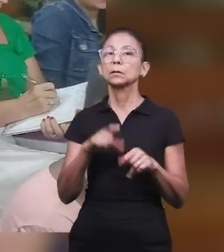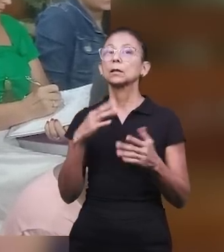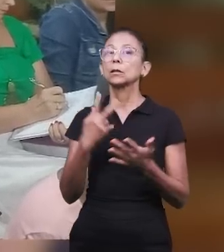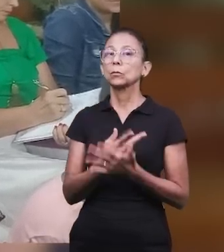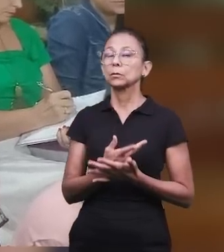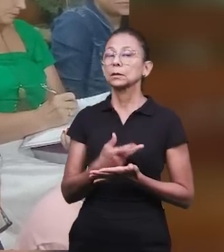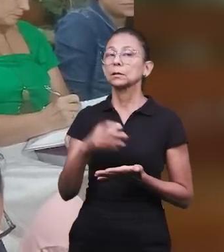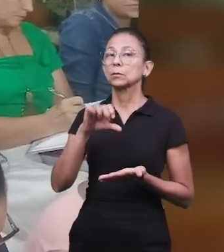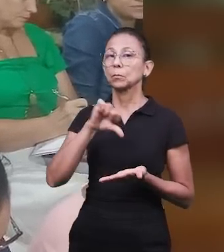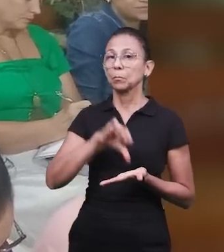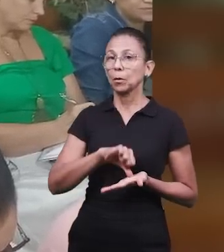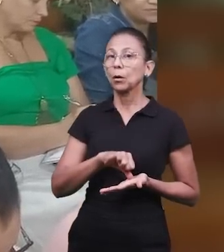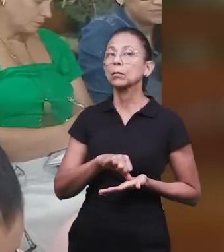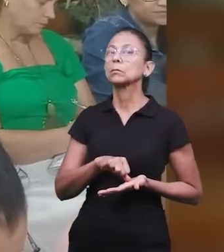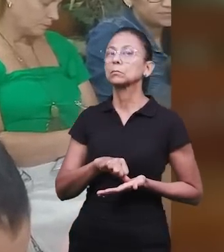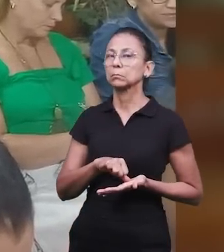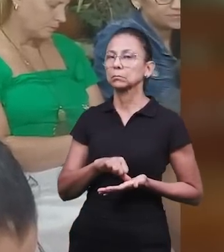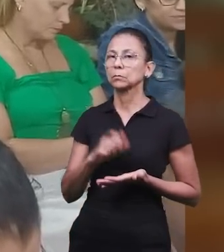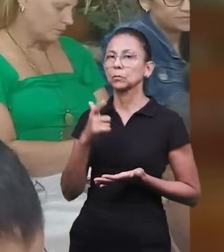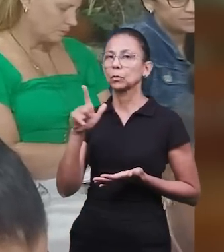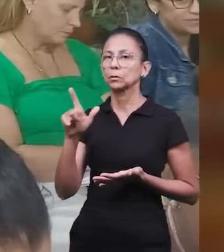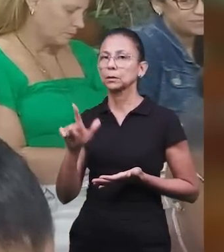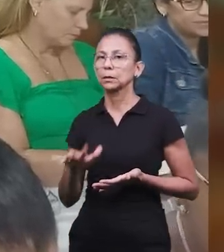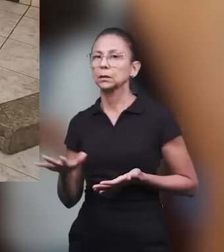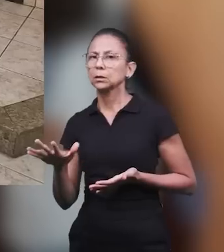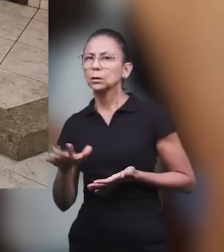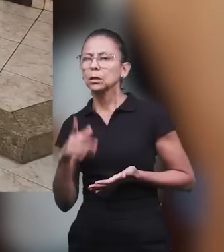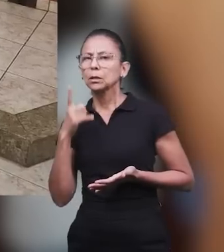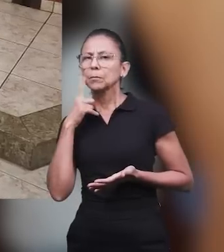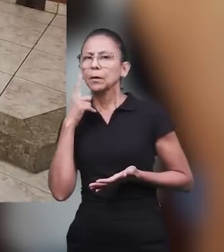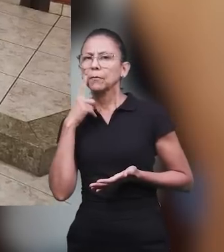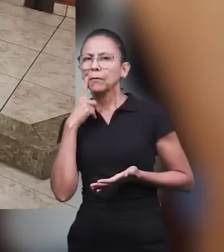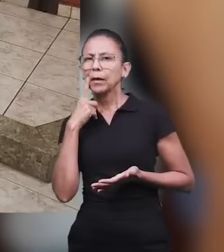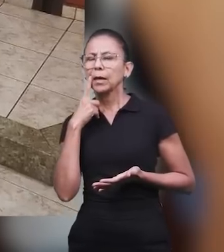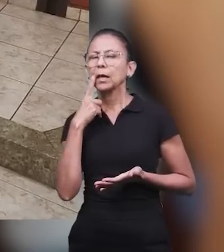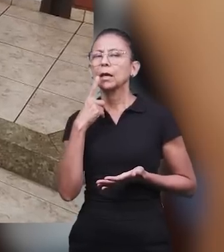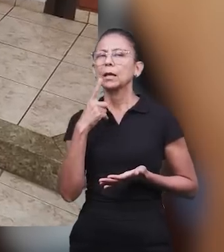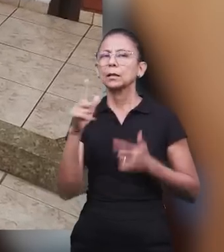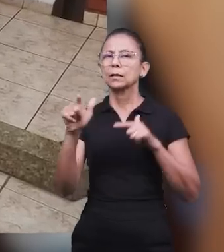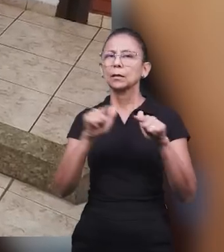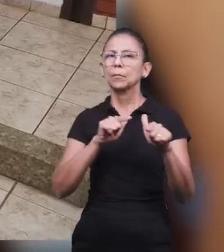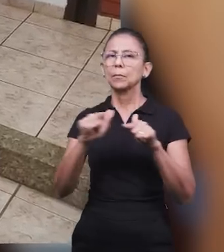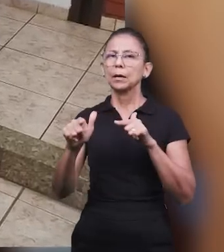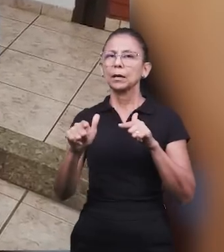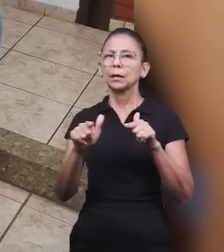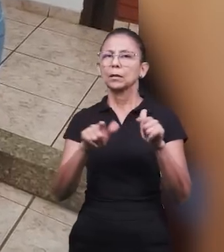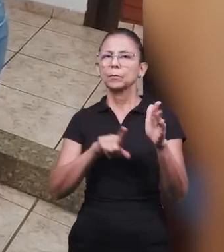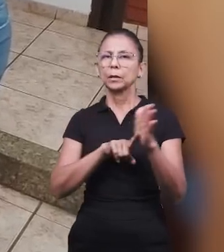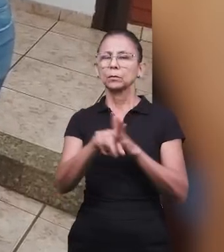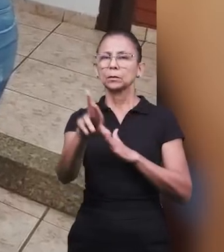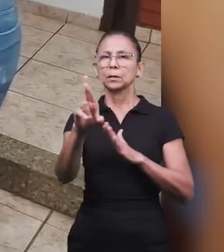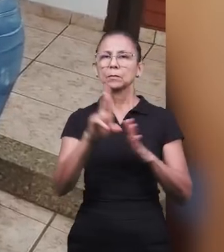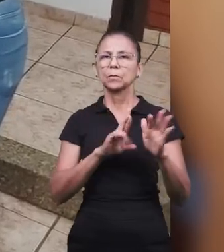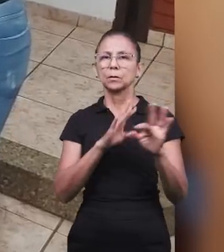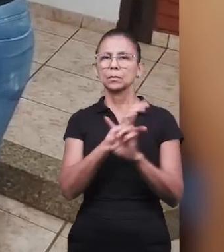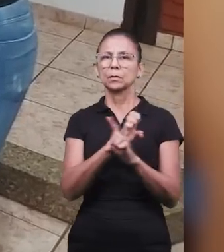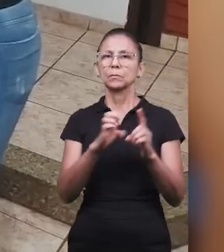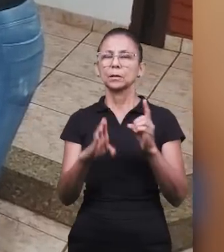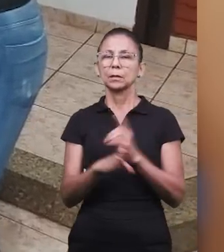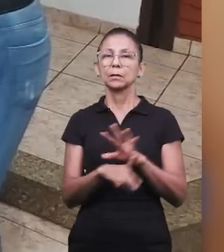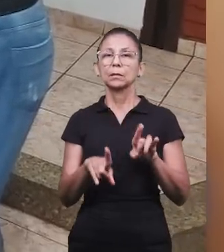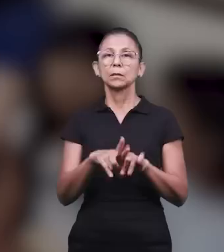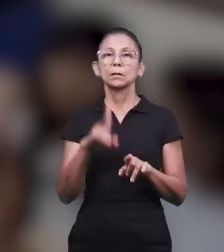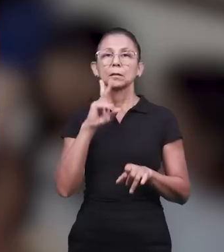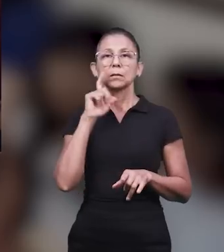reunião do Polo Ano Bom para se trabalhar as perguntas da EBD na Igreja do Ano Bom e tivemos ali uma ceia em